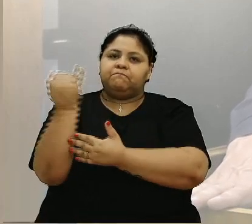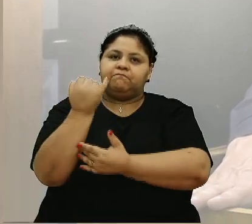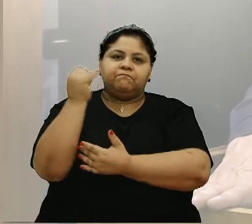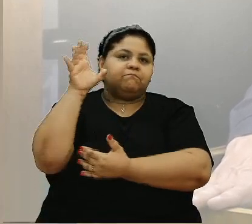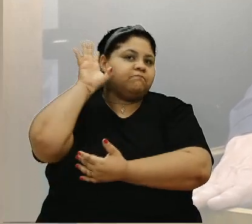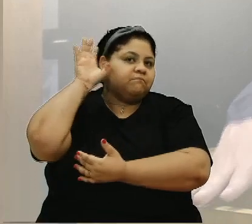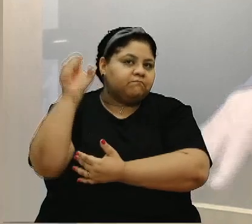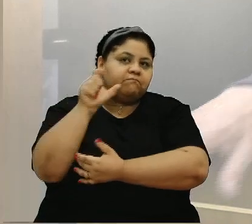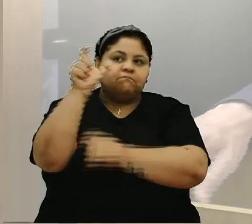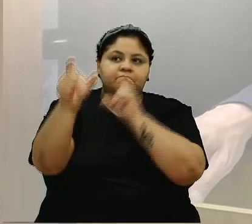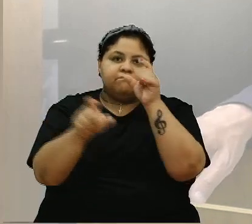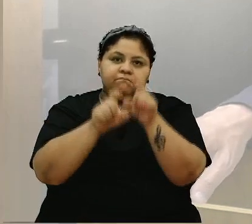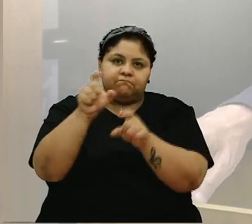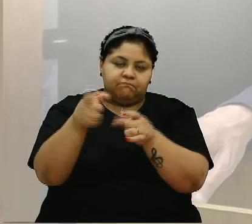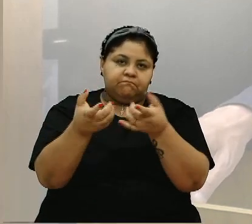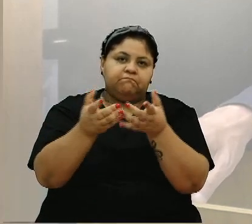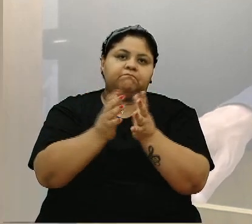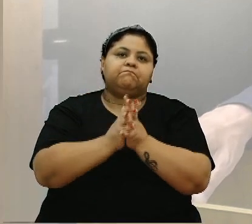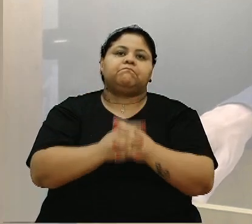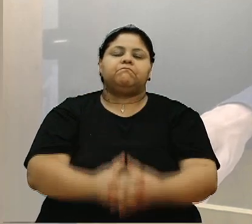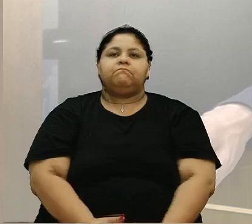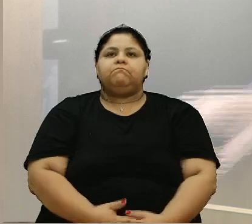a população.